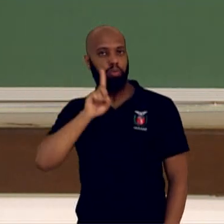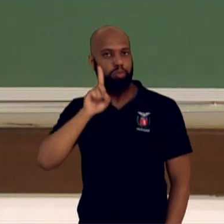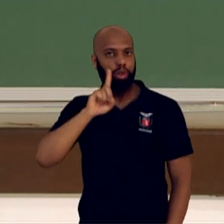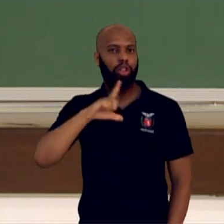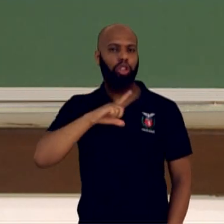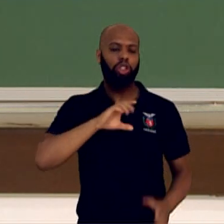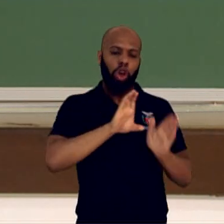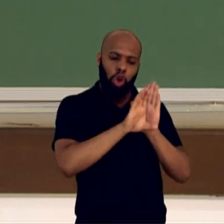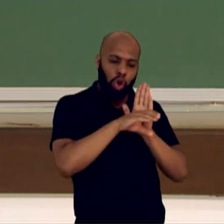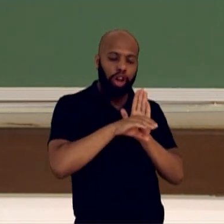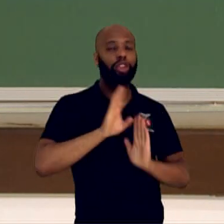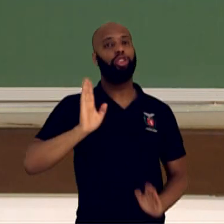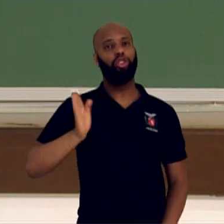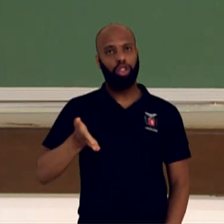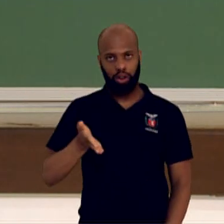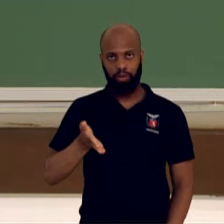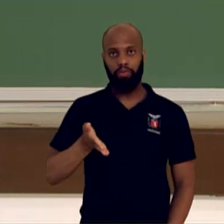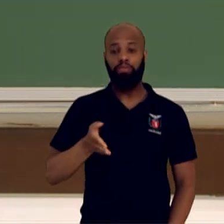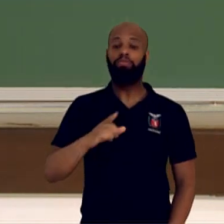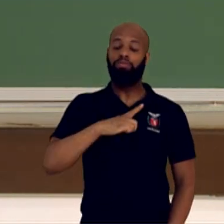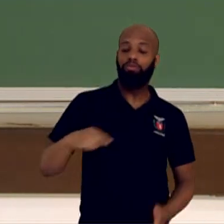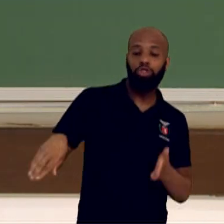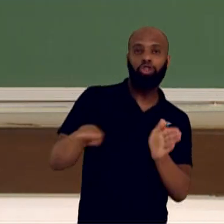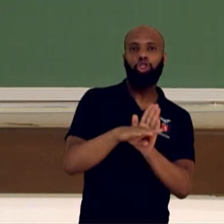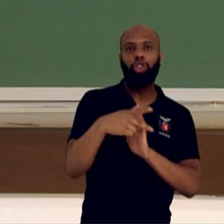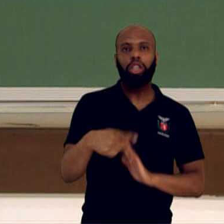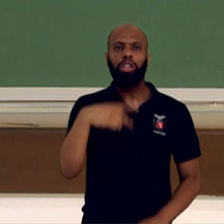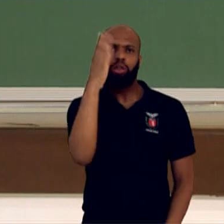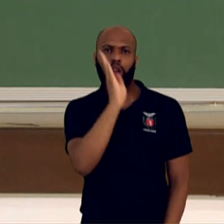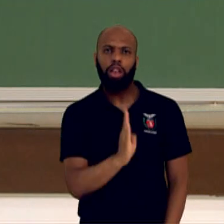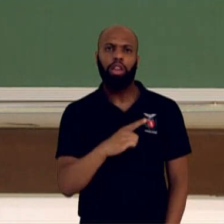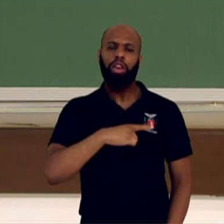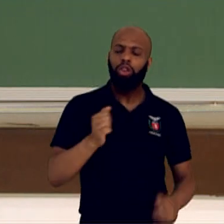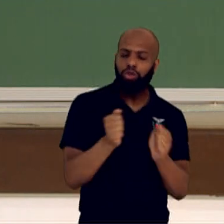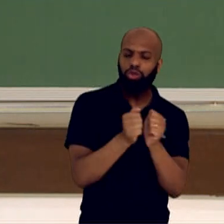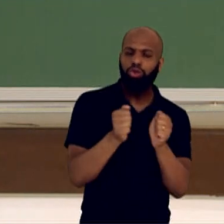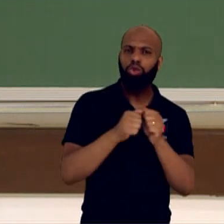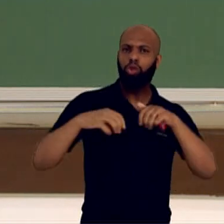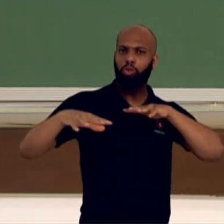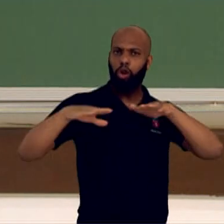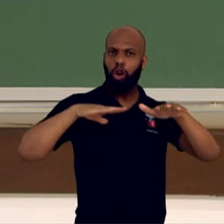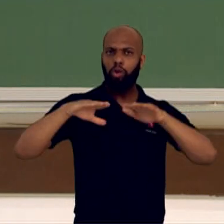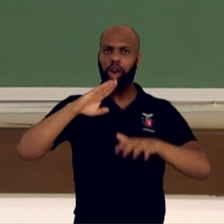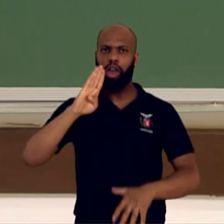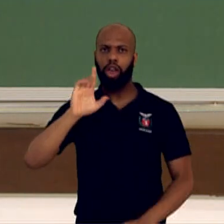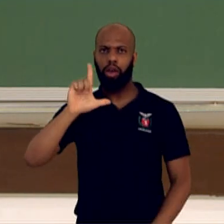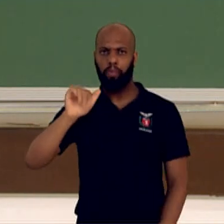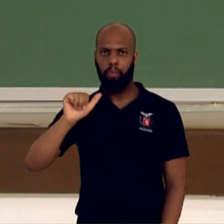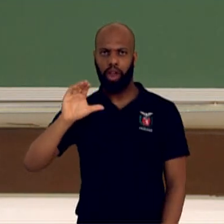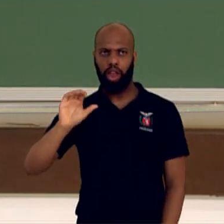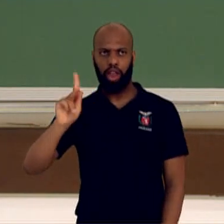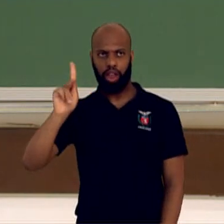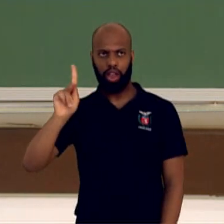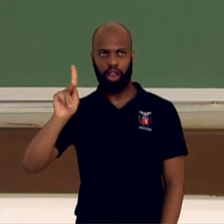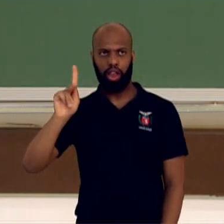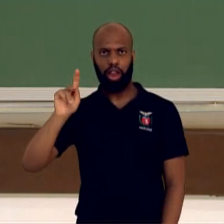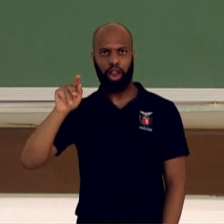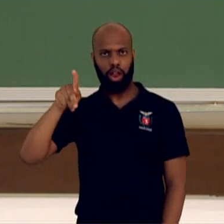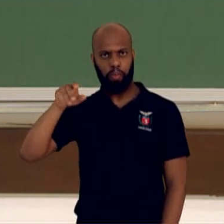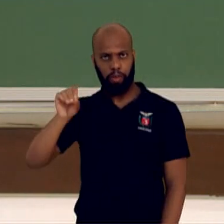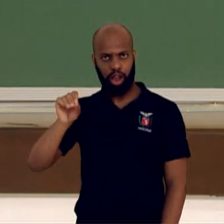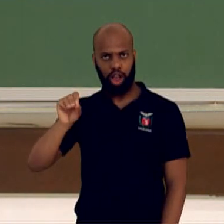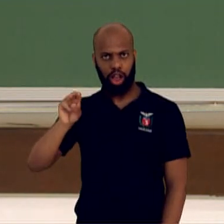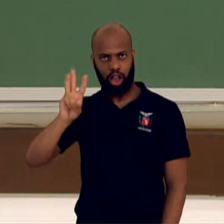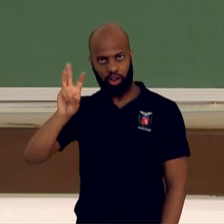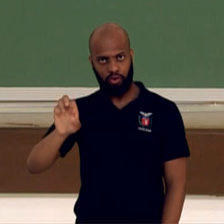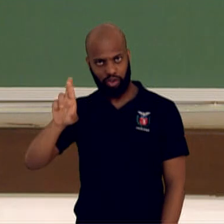conceituação que veio de lá e veio para o Brasil e se juntou ao movimento Black Power, que também queria dar essa visibilidade, que hoje esse